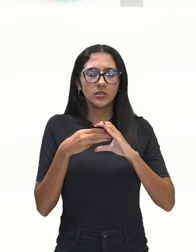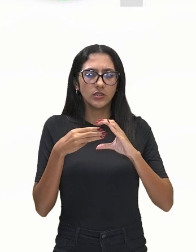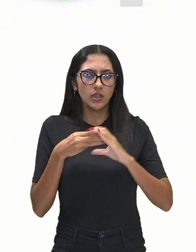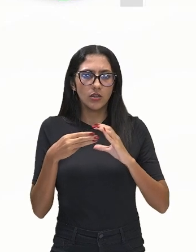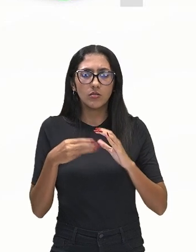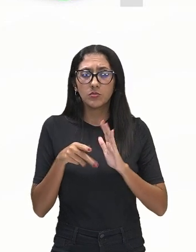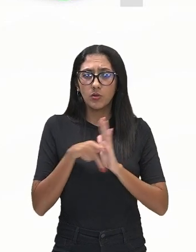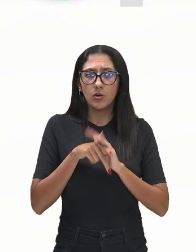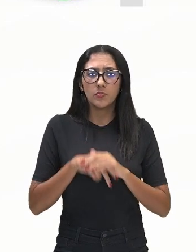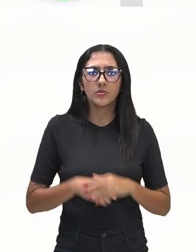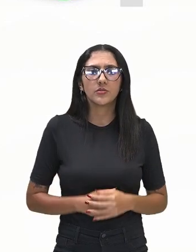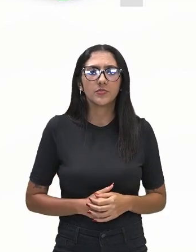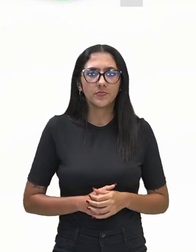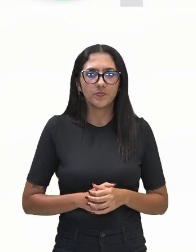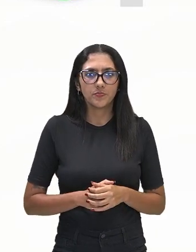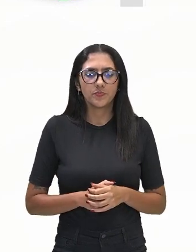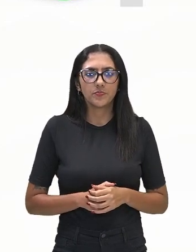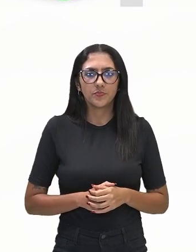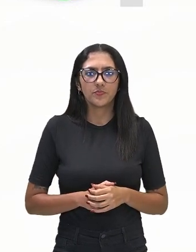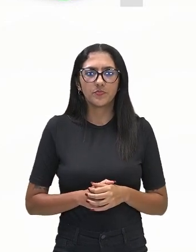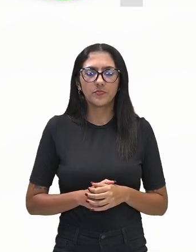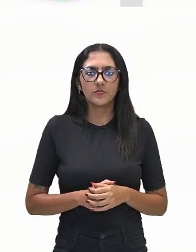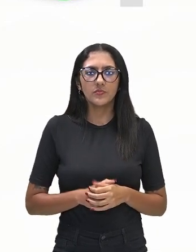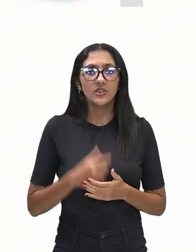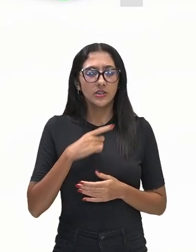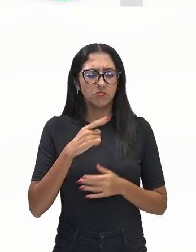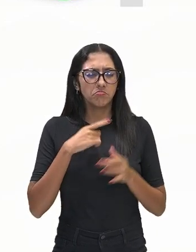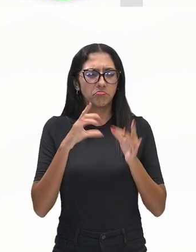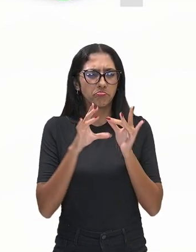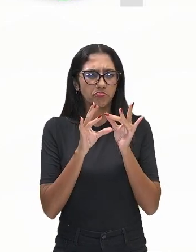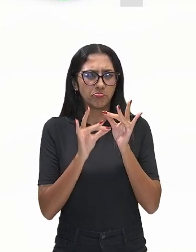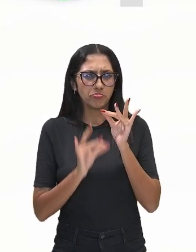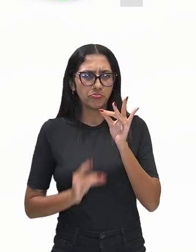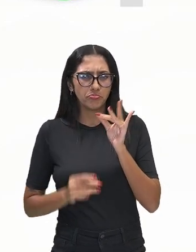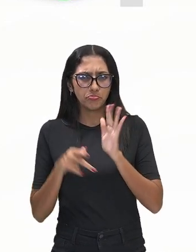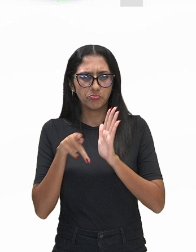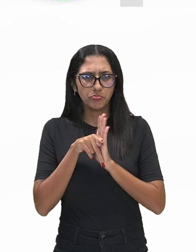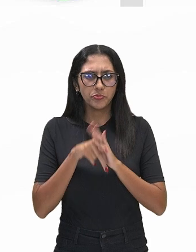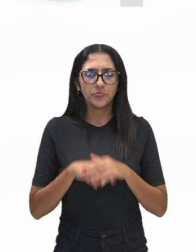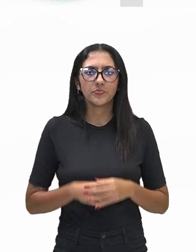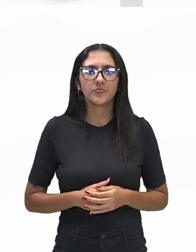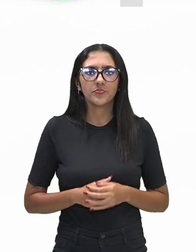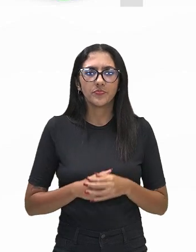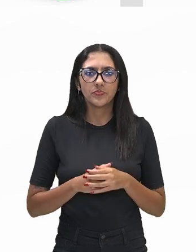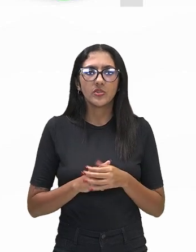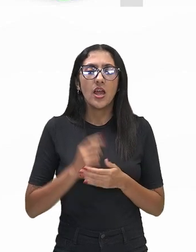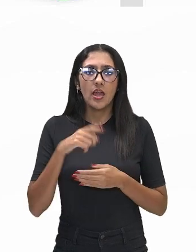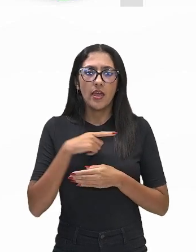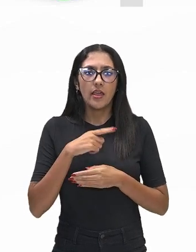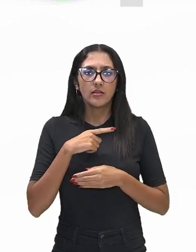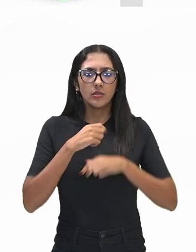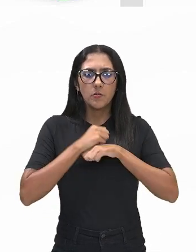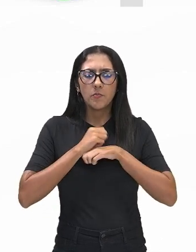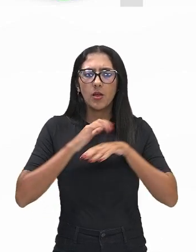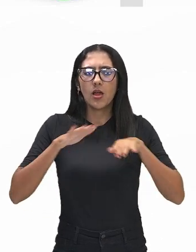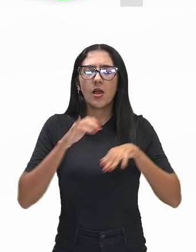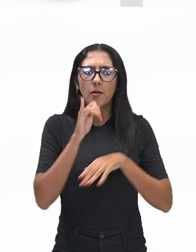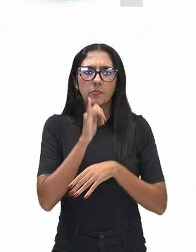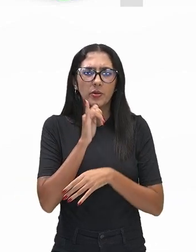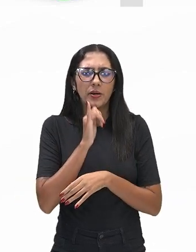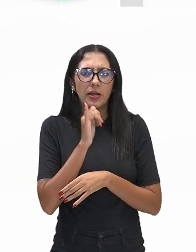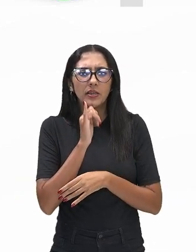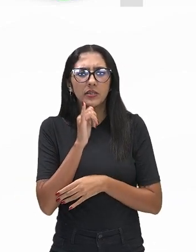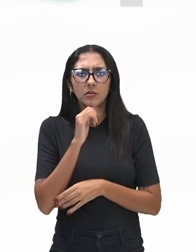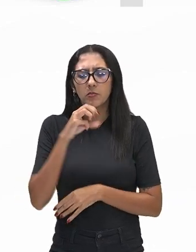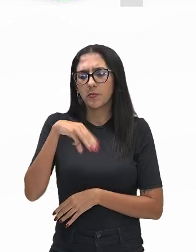células de defesa que são específicas. Essas células aí, elas desencadeiam a formação de uma memória